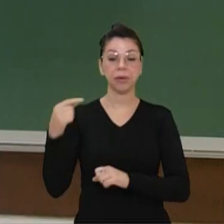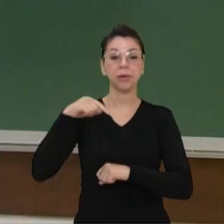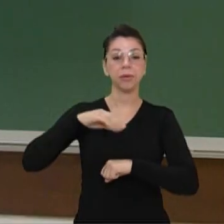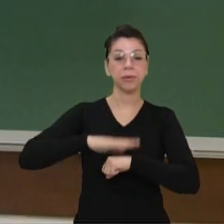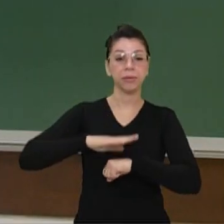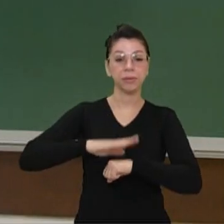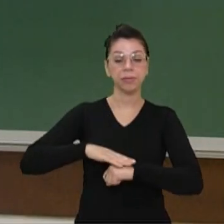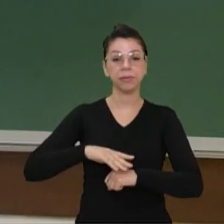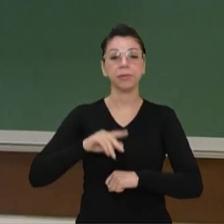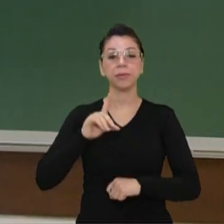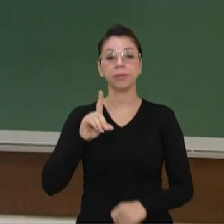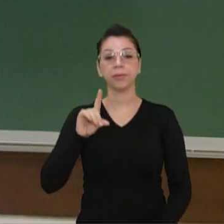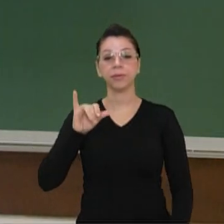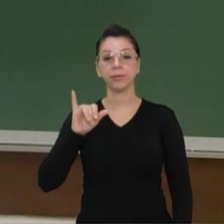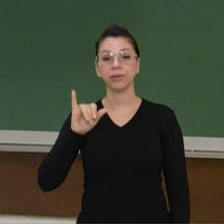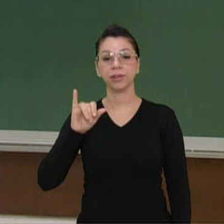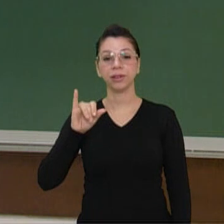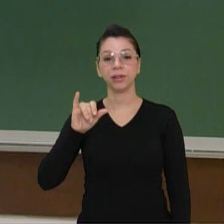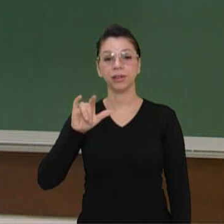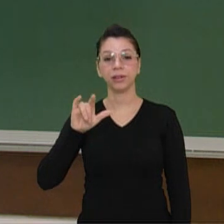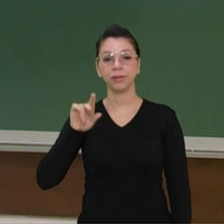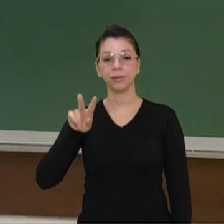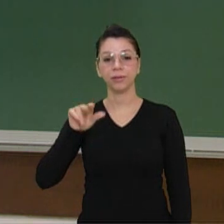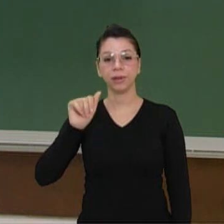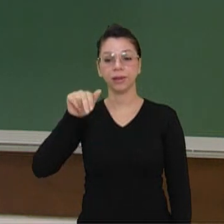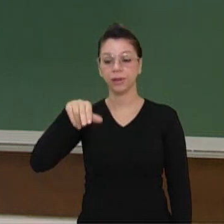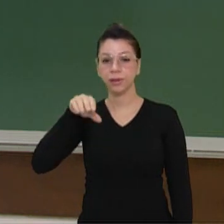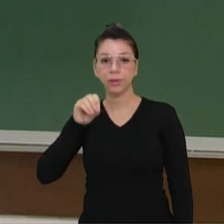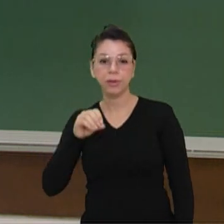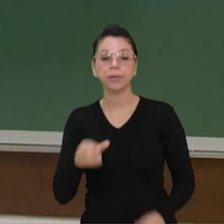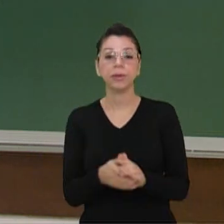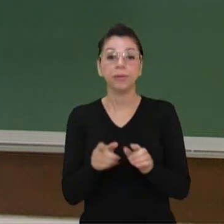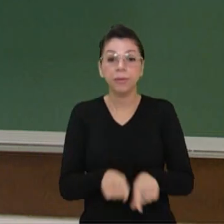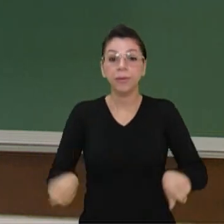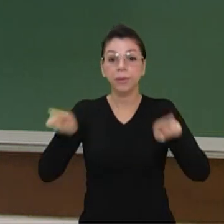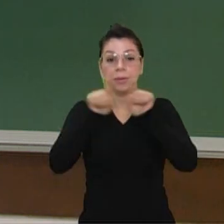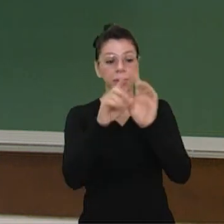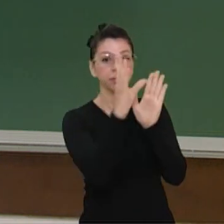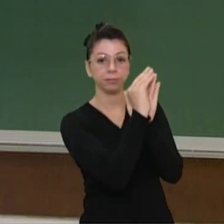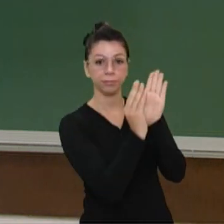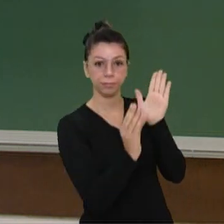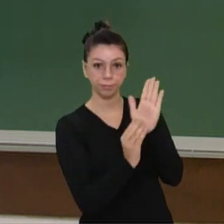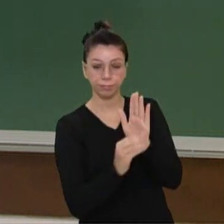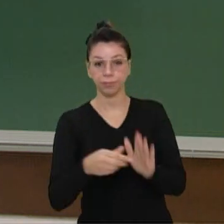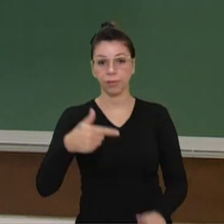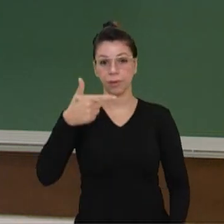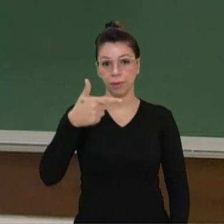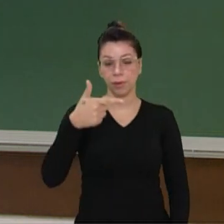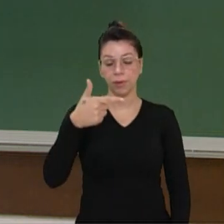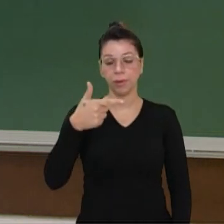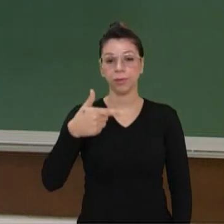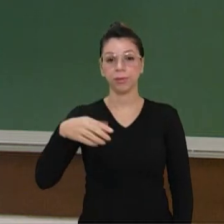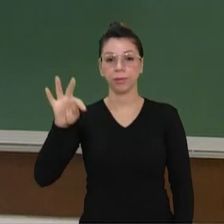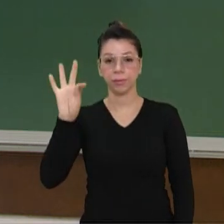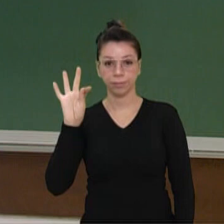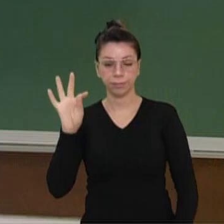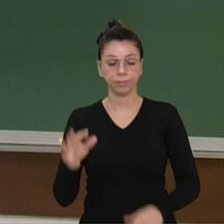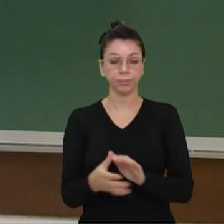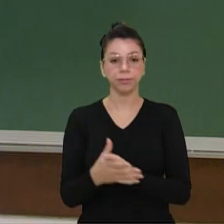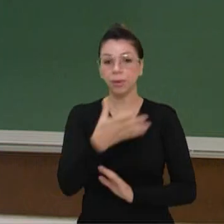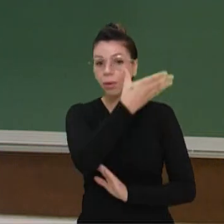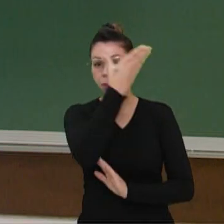Gilvano e hoje faremos uma retomada dos conteúdos do segundo trimestre. Não esqueça, alunos, de fazer a sua